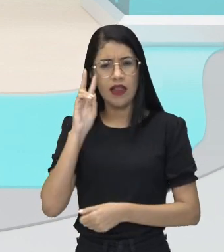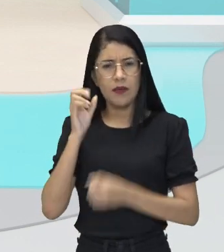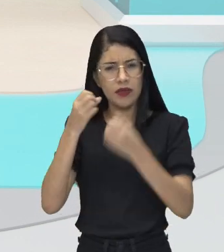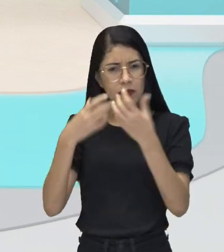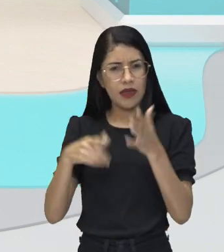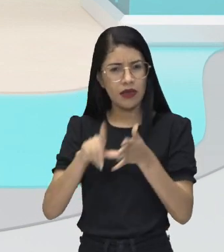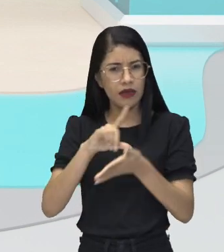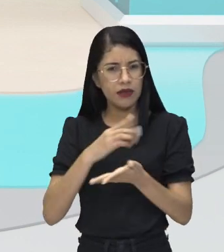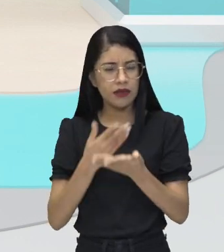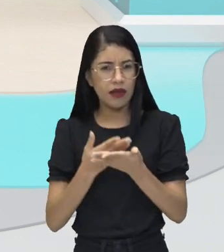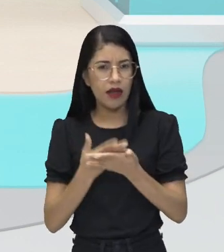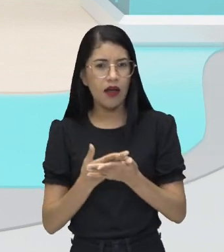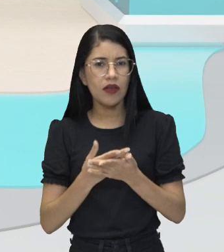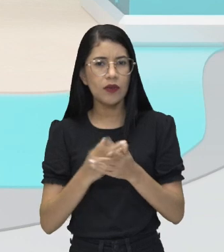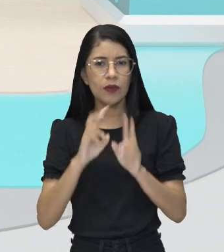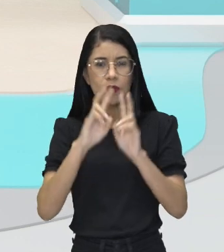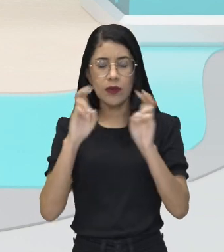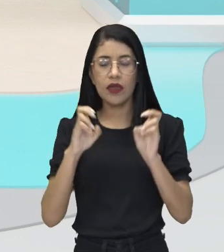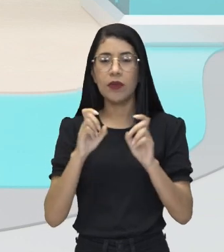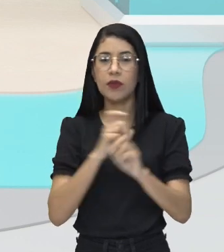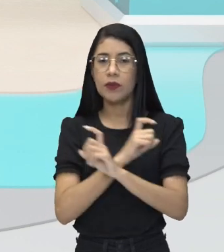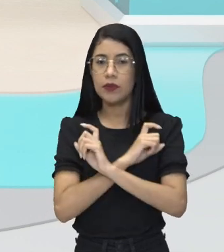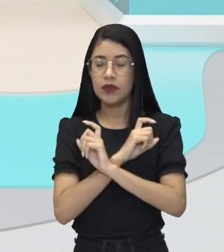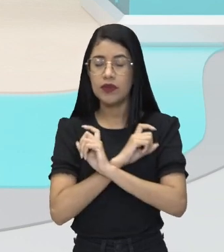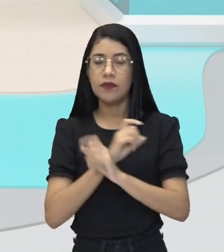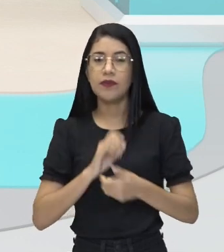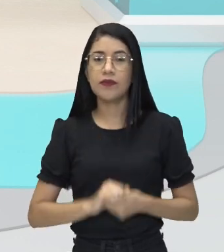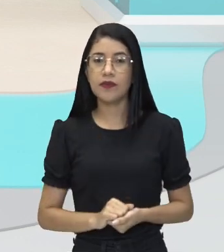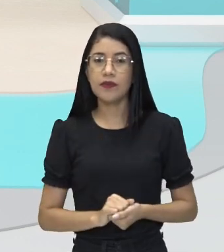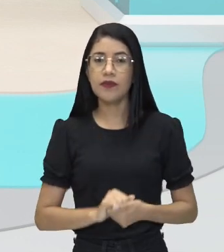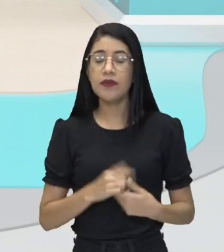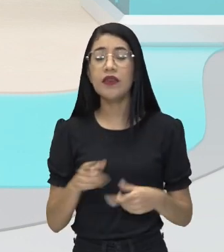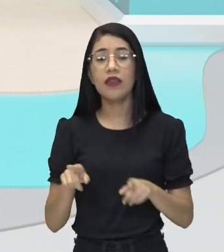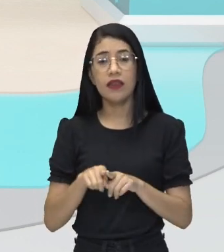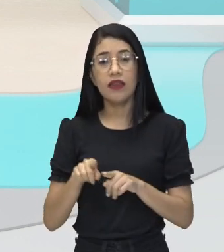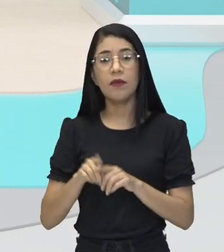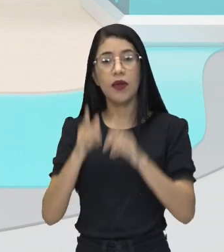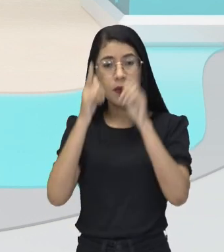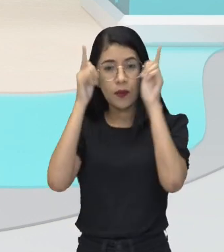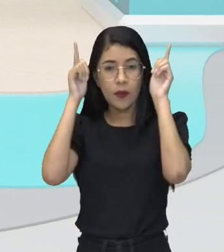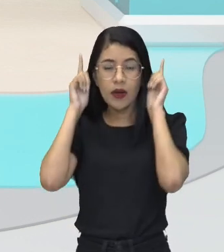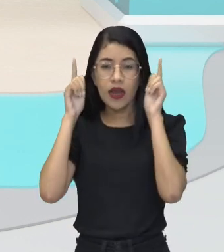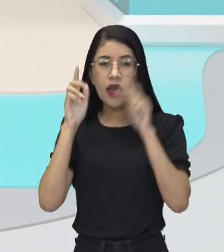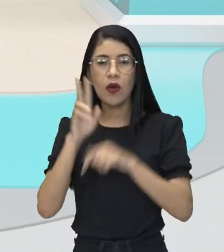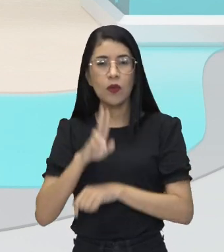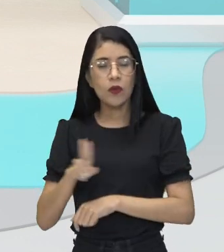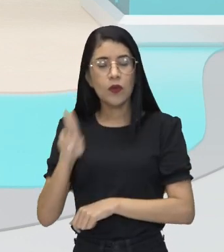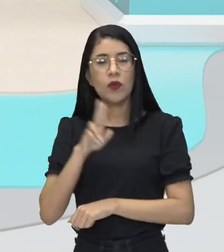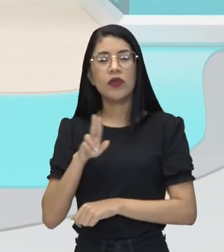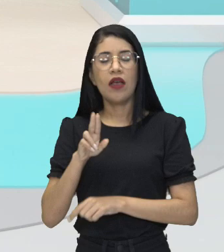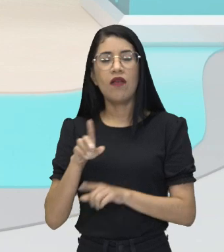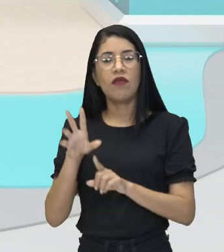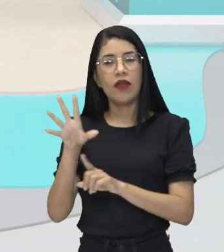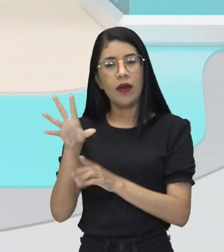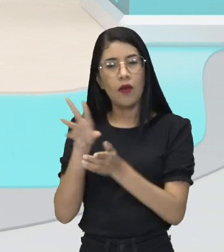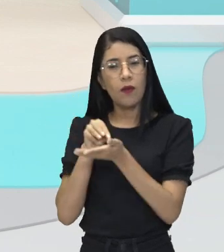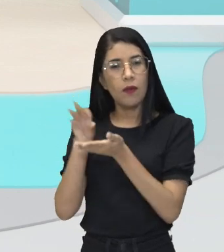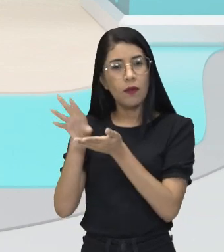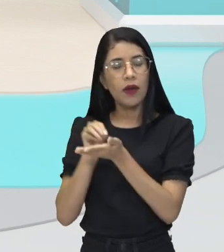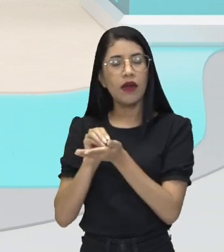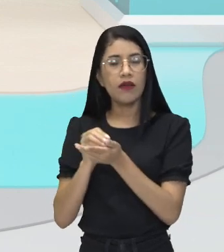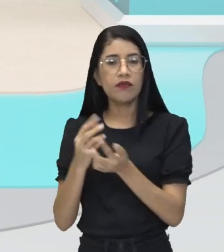nossa aula sobre o Egito Antigo? Pois é, então, os gregos também pegaram essa influência. E aí nós vamos para o